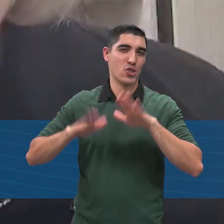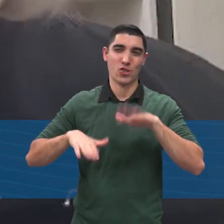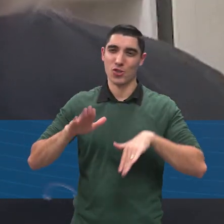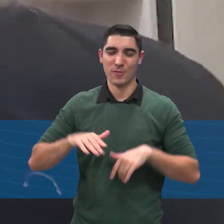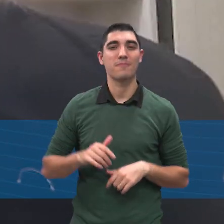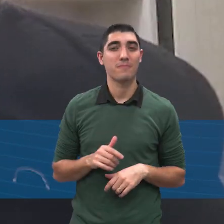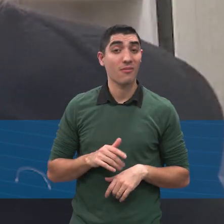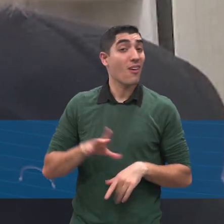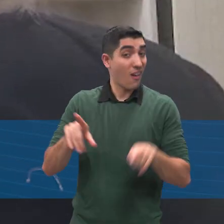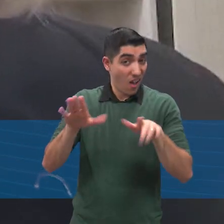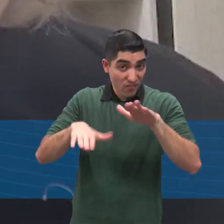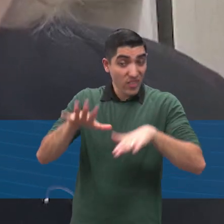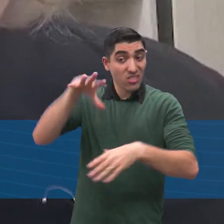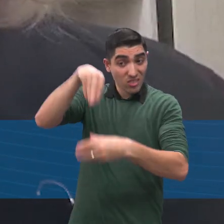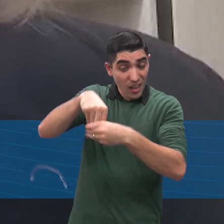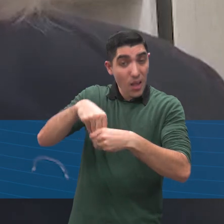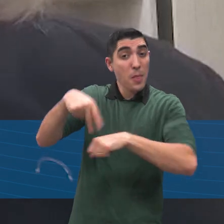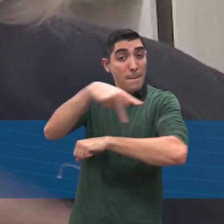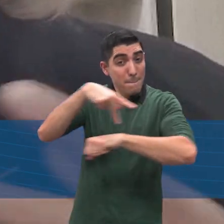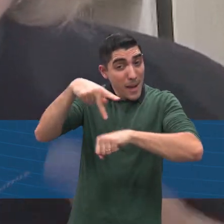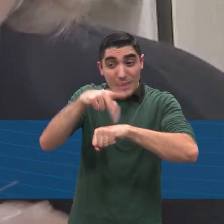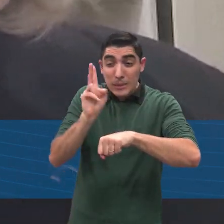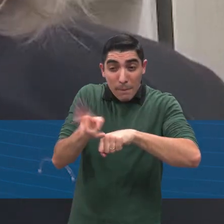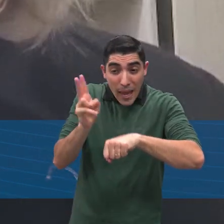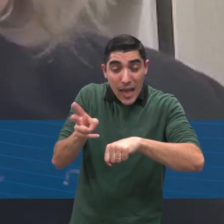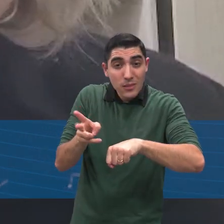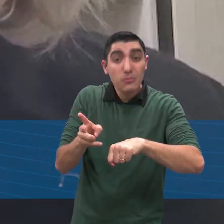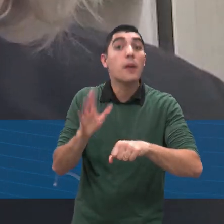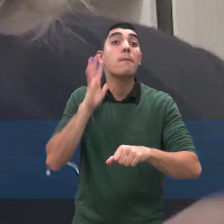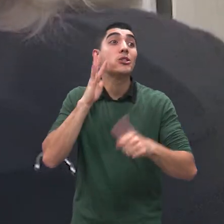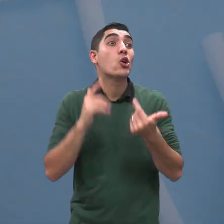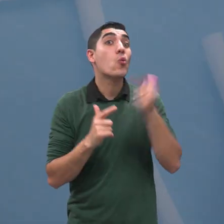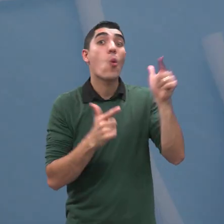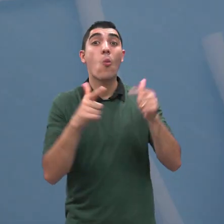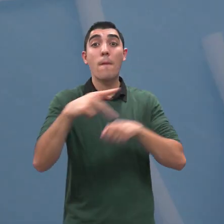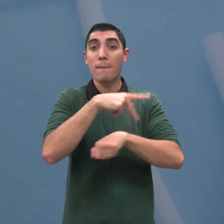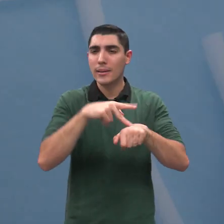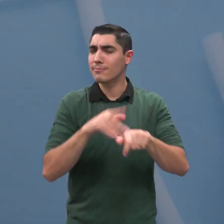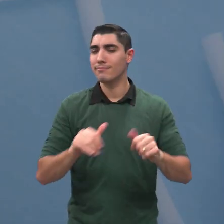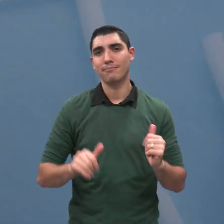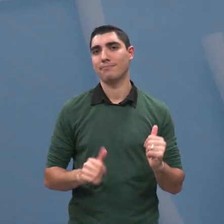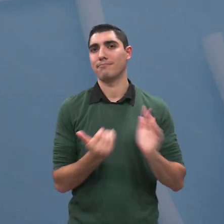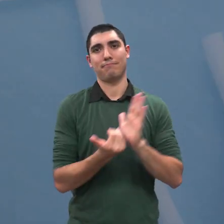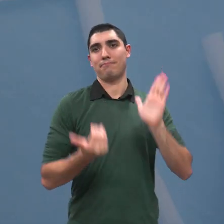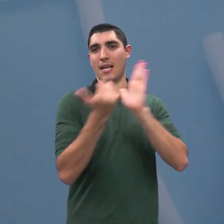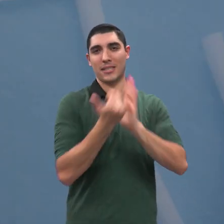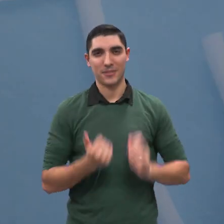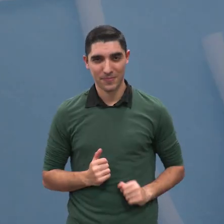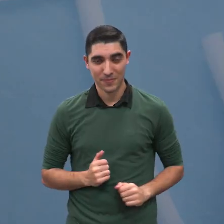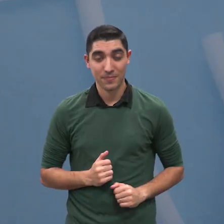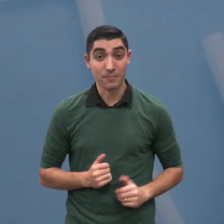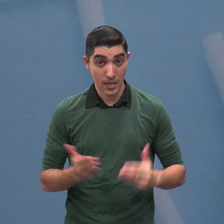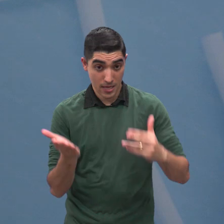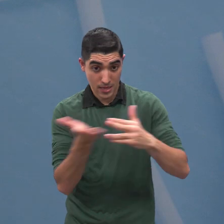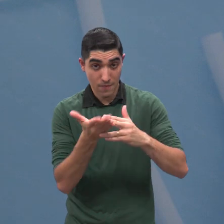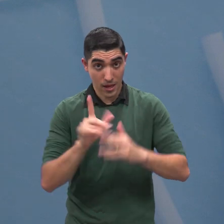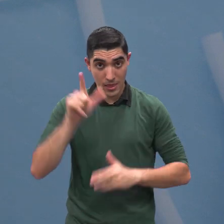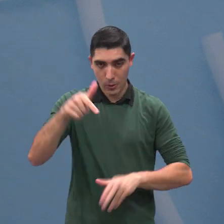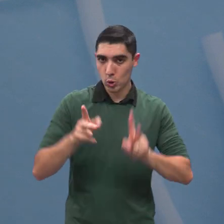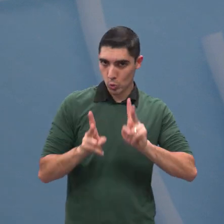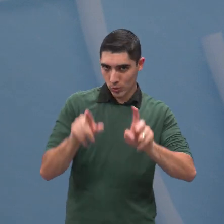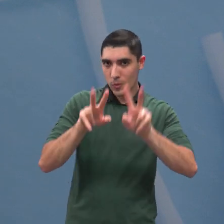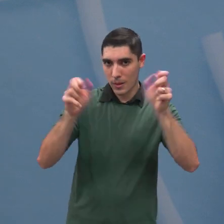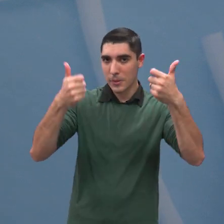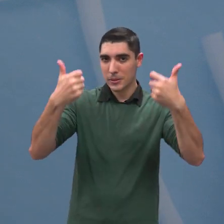dentro de um mesmo país, que dirá entre países. A gente vai falar mais sobre isso no próximo